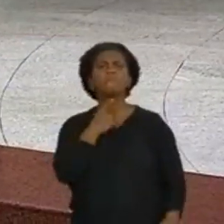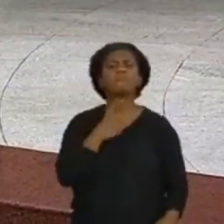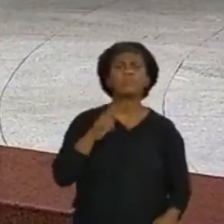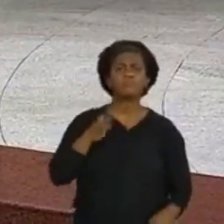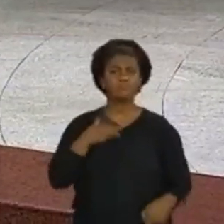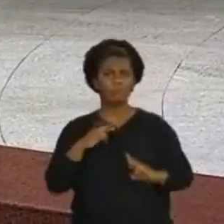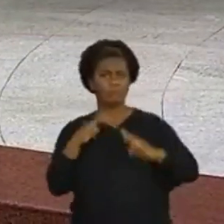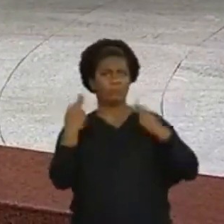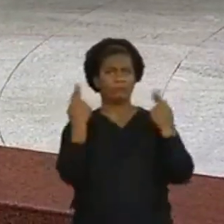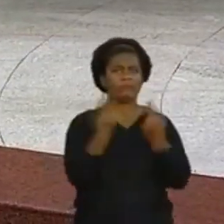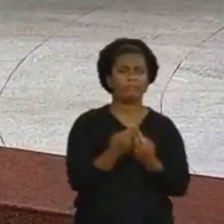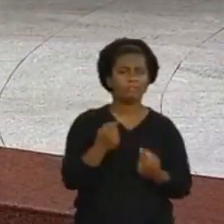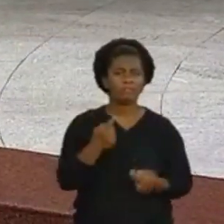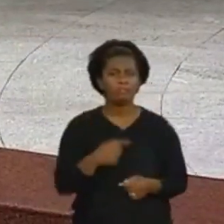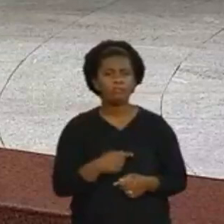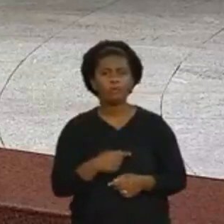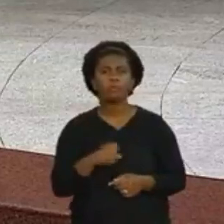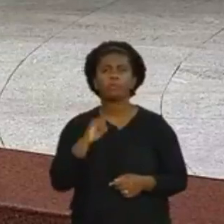vontade.